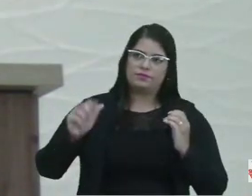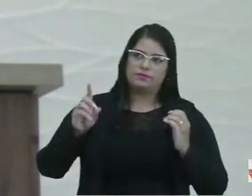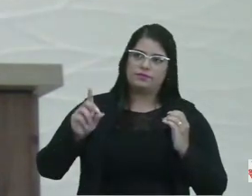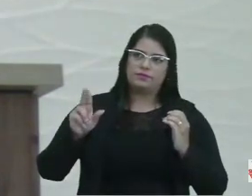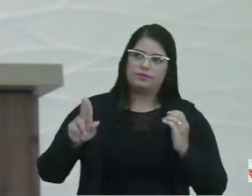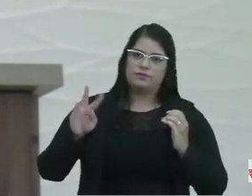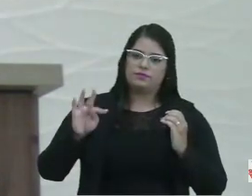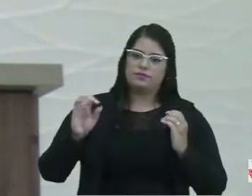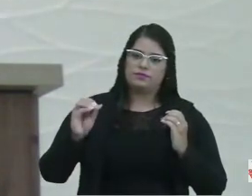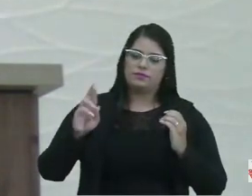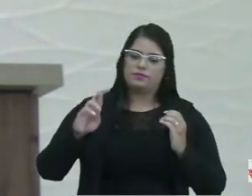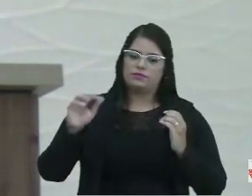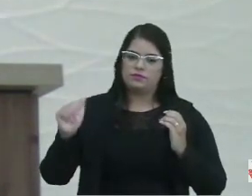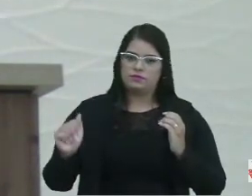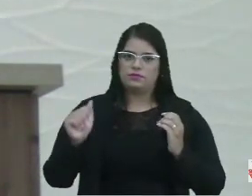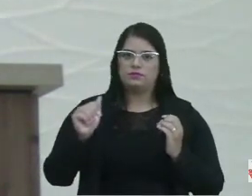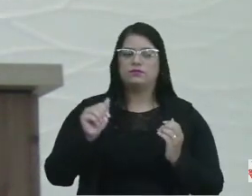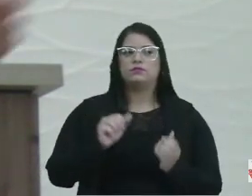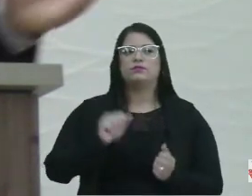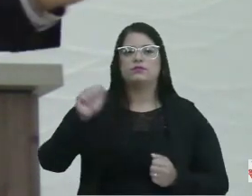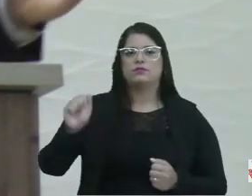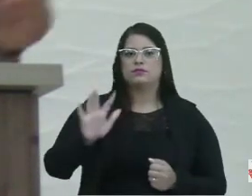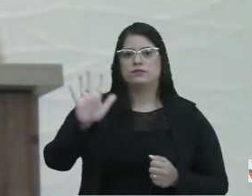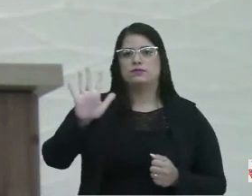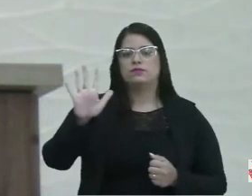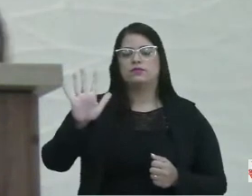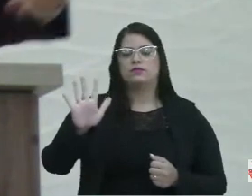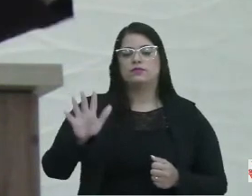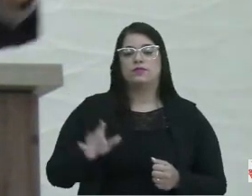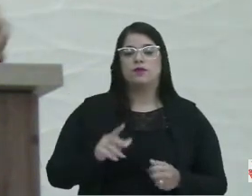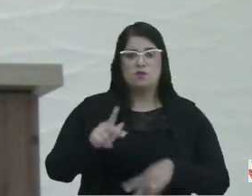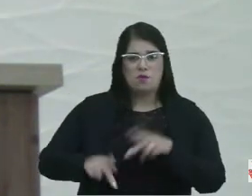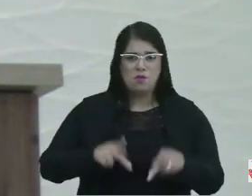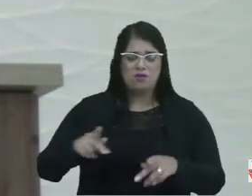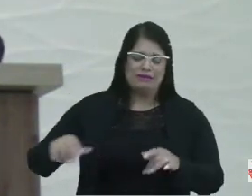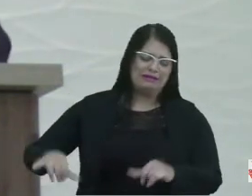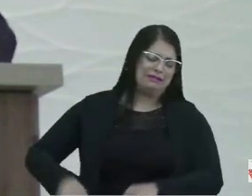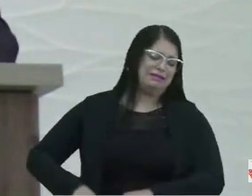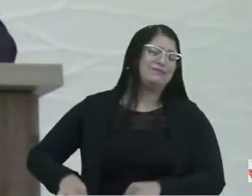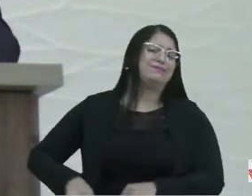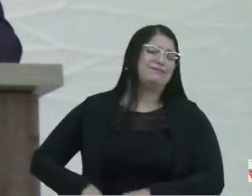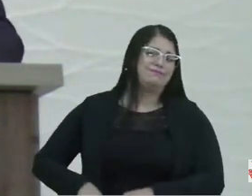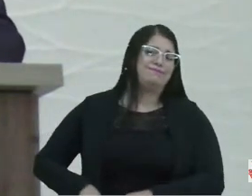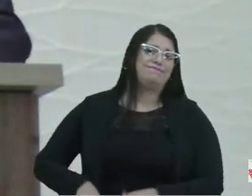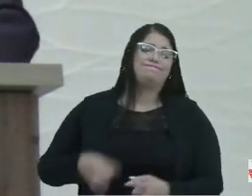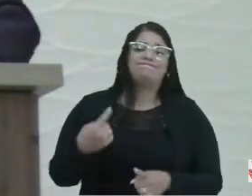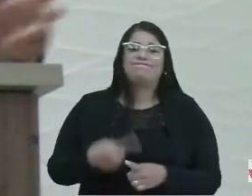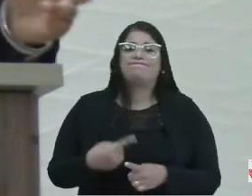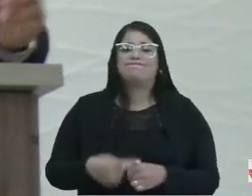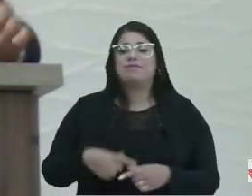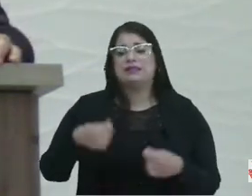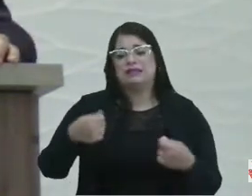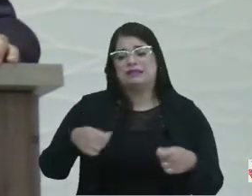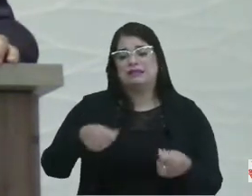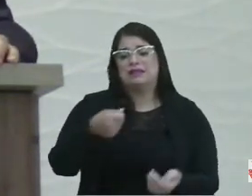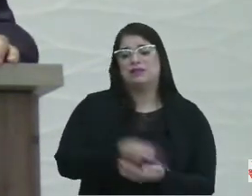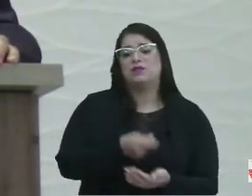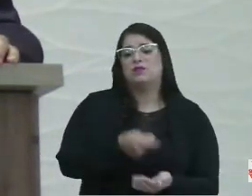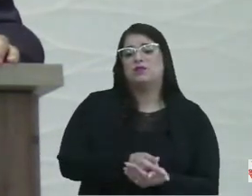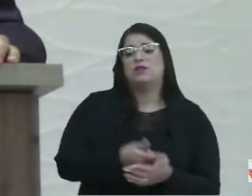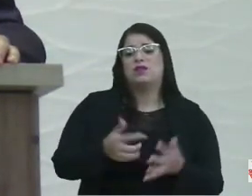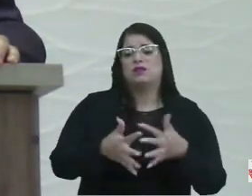que até lá, quem mais sofre é a população de São Bento do Una, que também tem que comprar aí o caminhão de